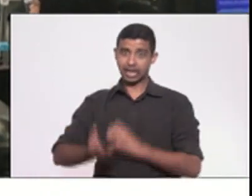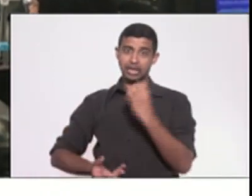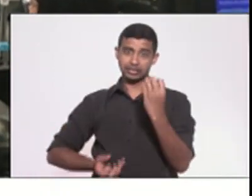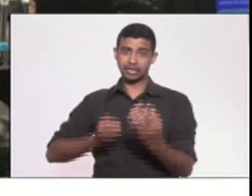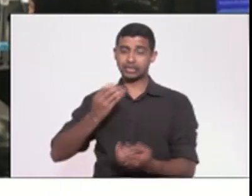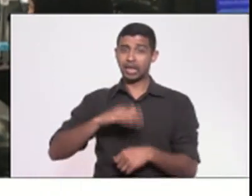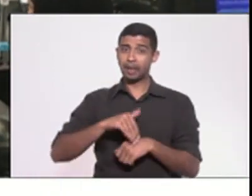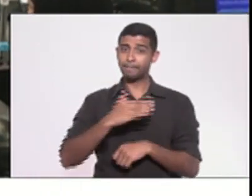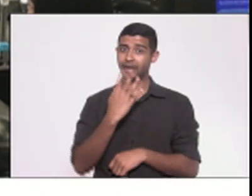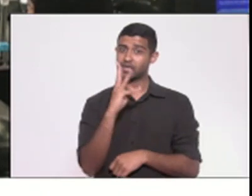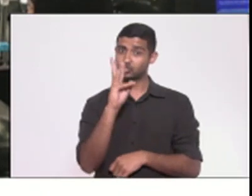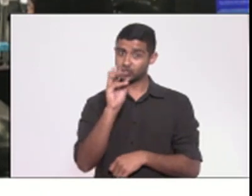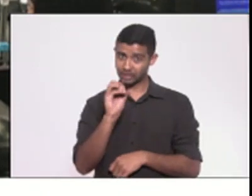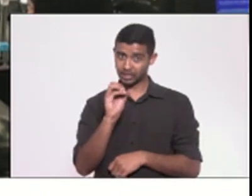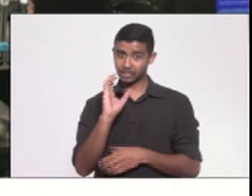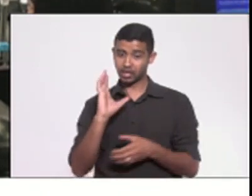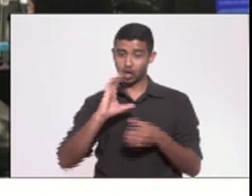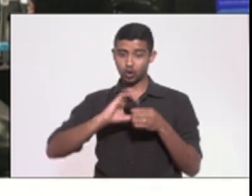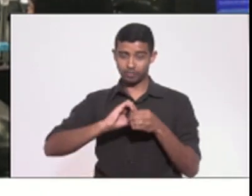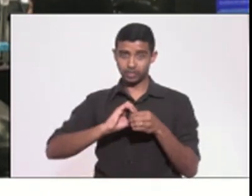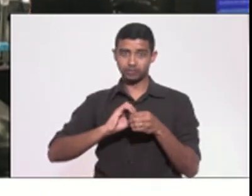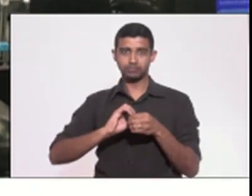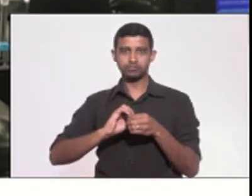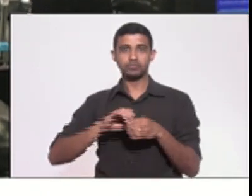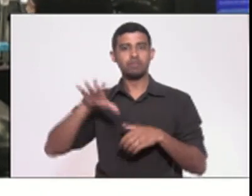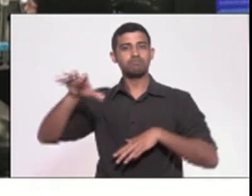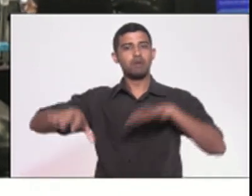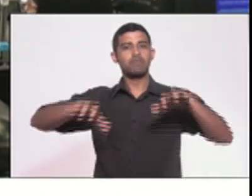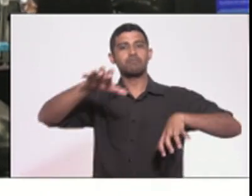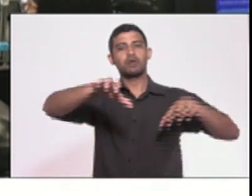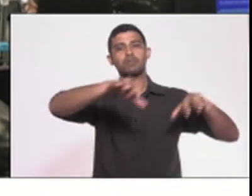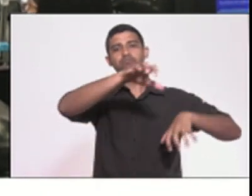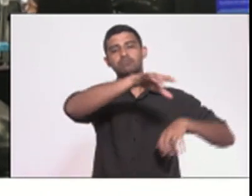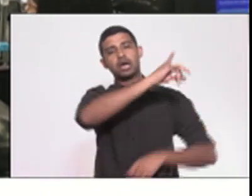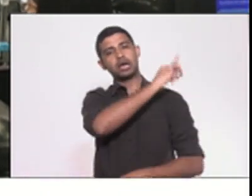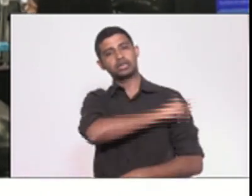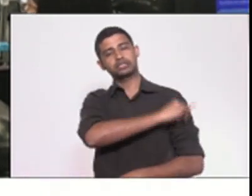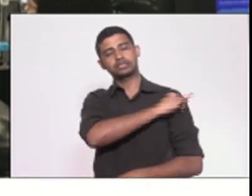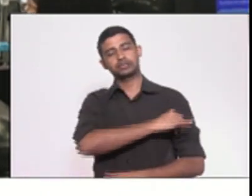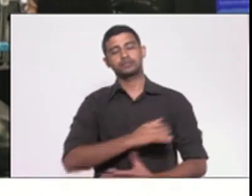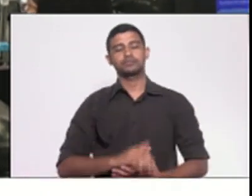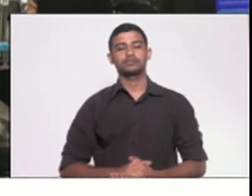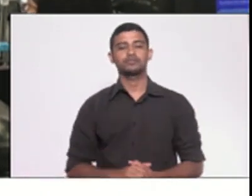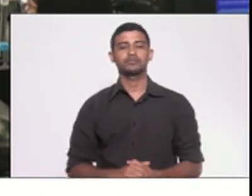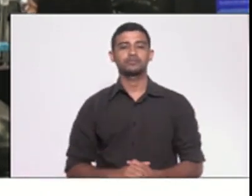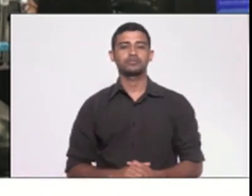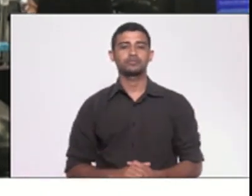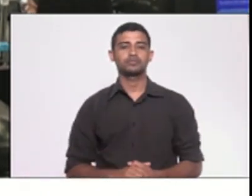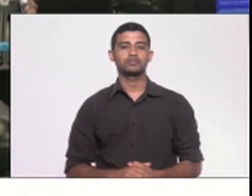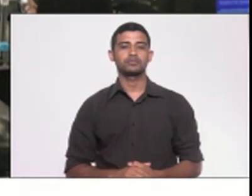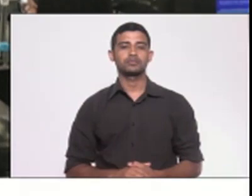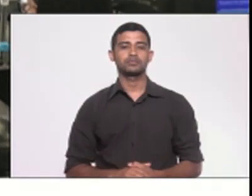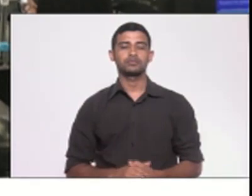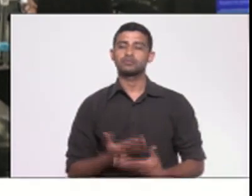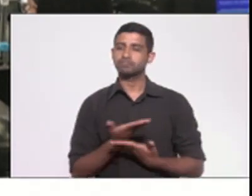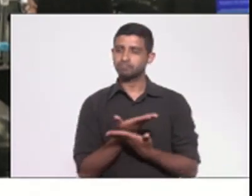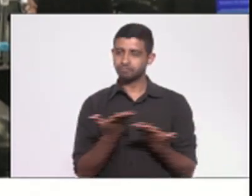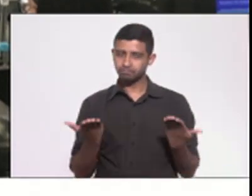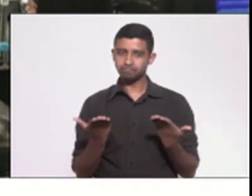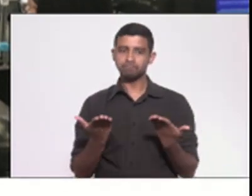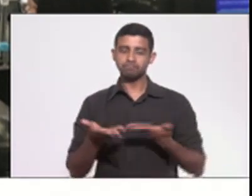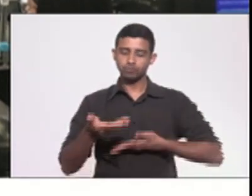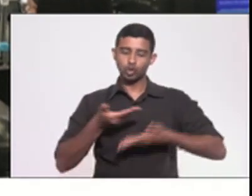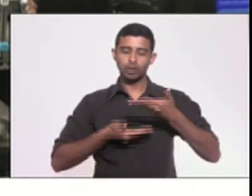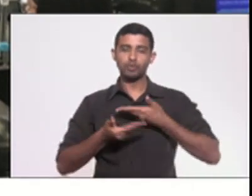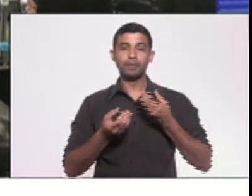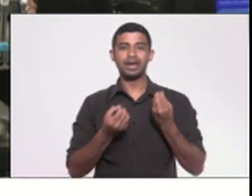mais de 30 cooperativas espalhadas em todo o município e que, de alguma forma, contribuem para a redução do